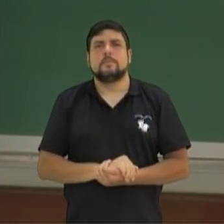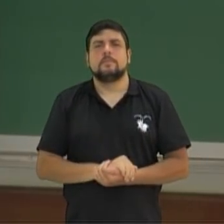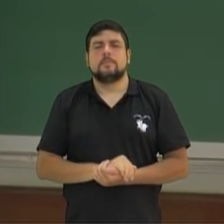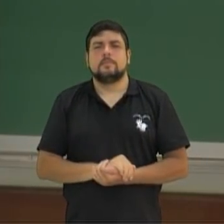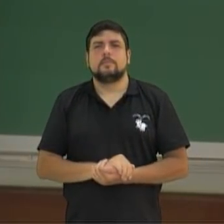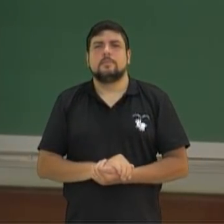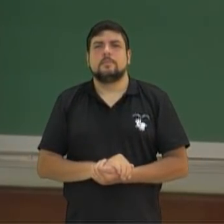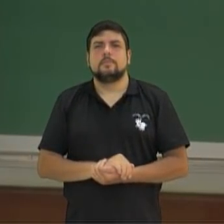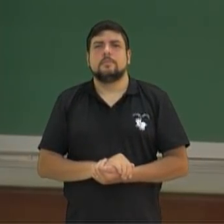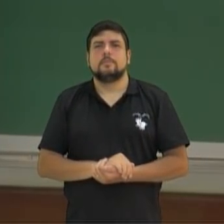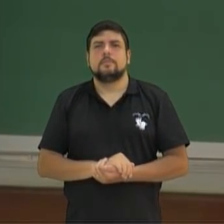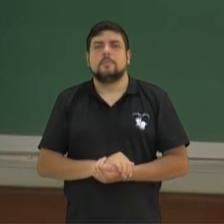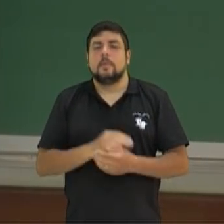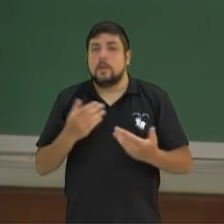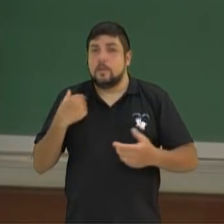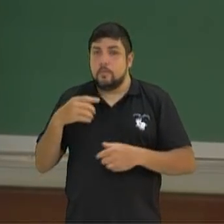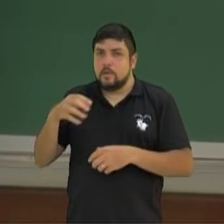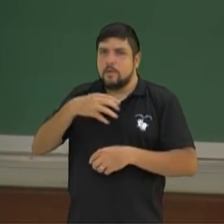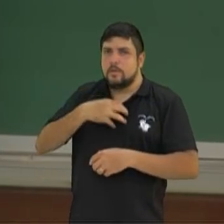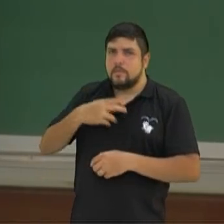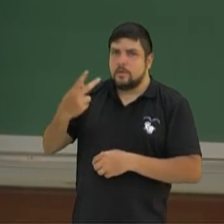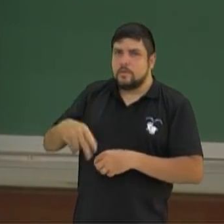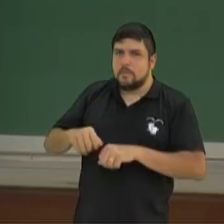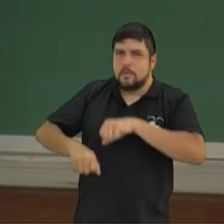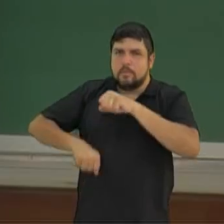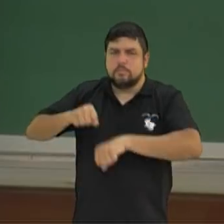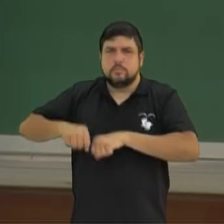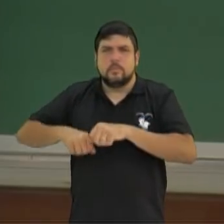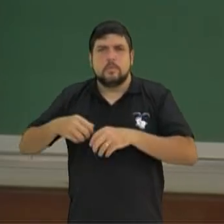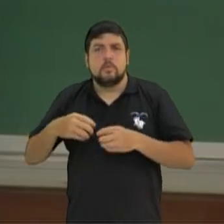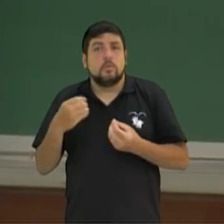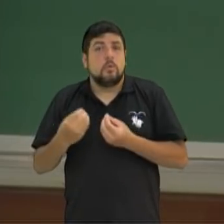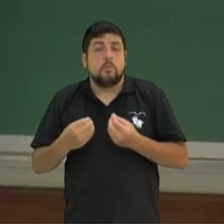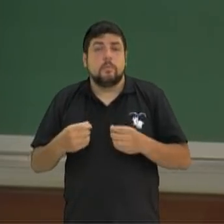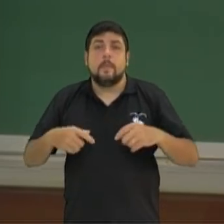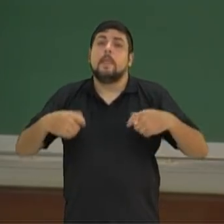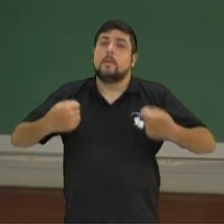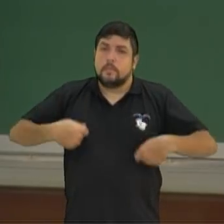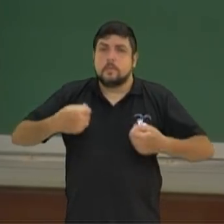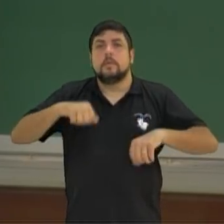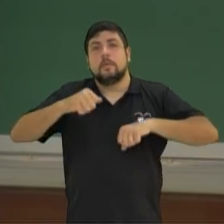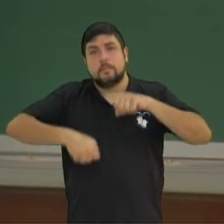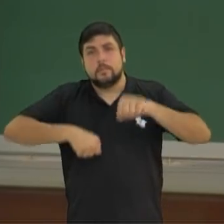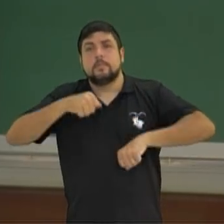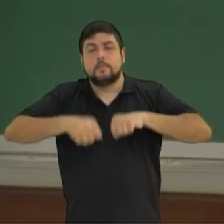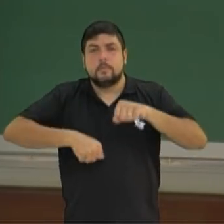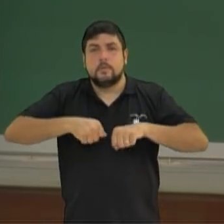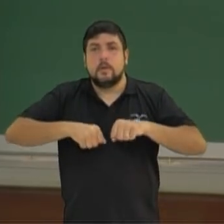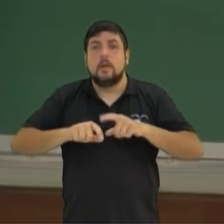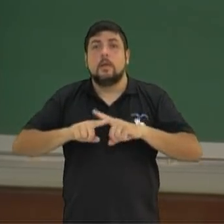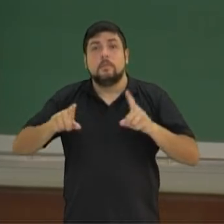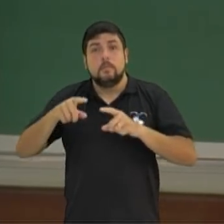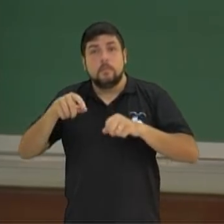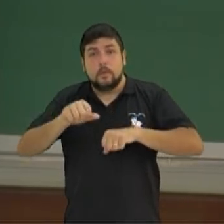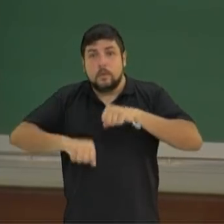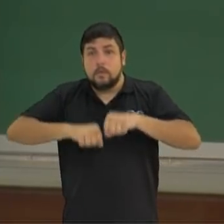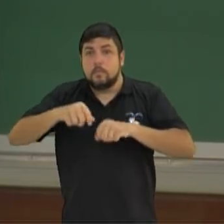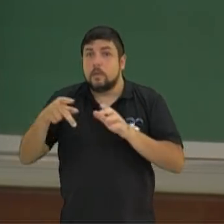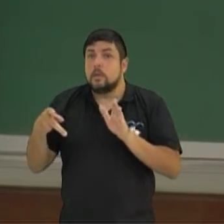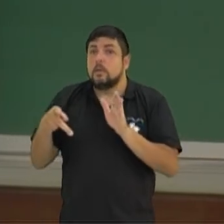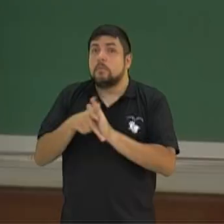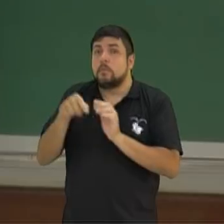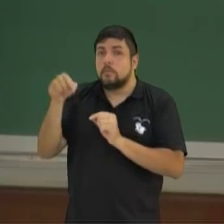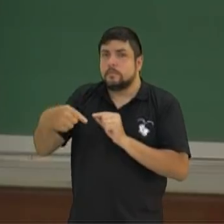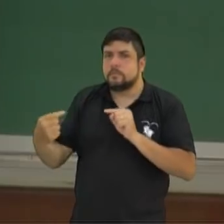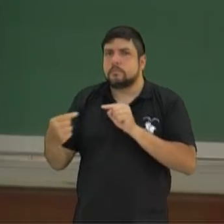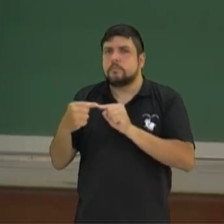do mountain bike, né? O que nós precisamos para fazer mountain bike? Necessariamente de uma bicicleta que possa andar